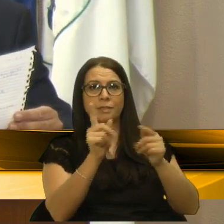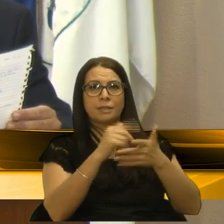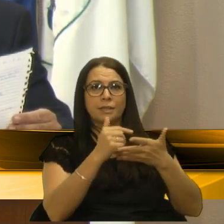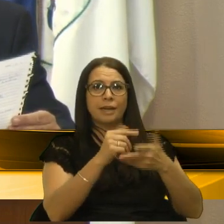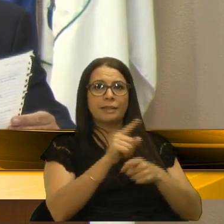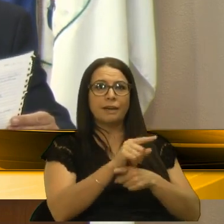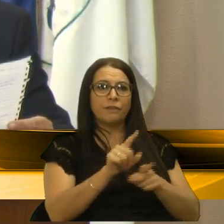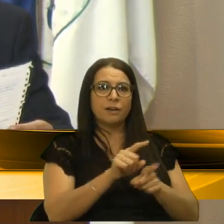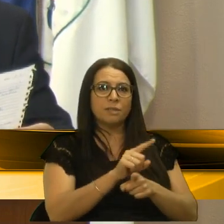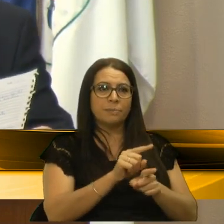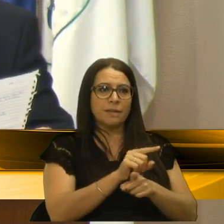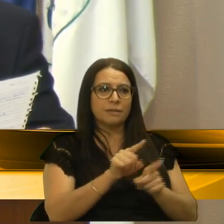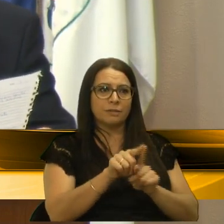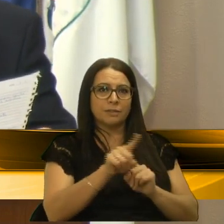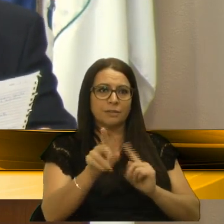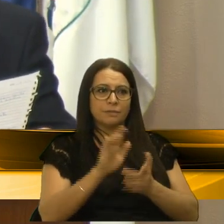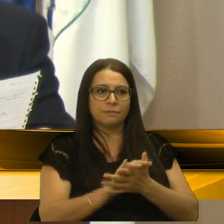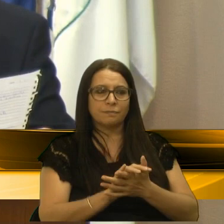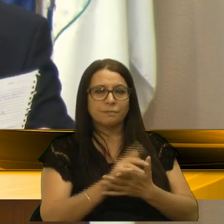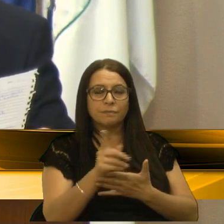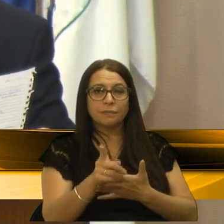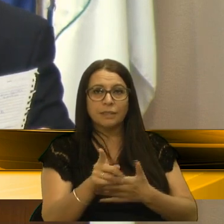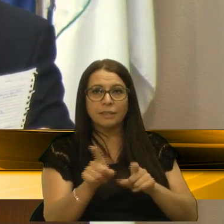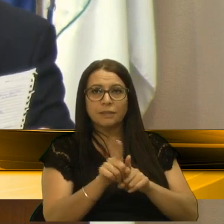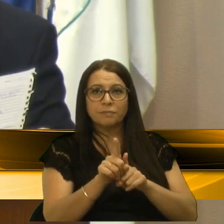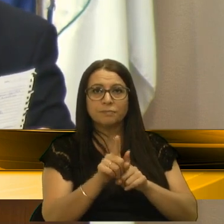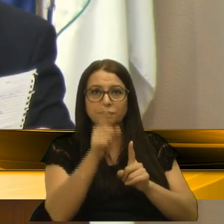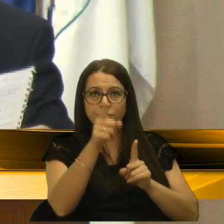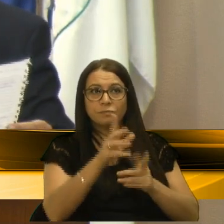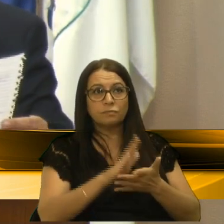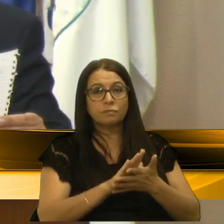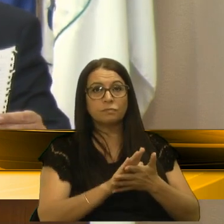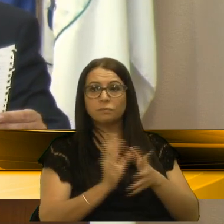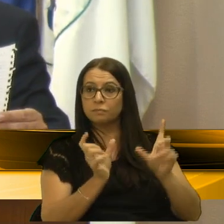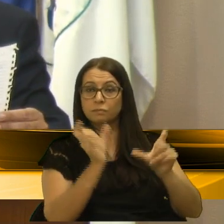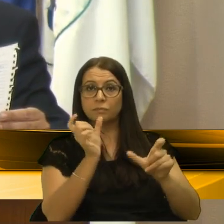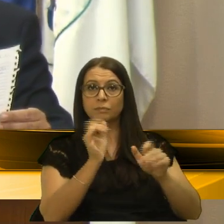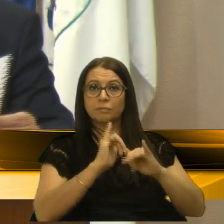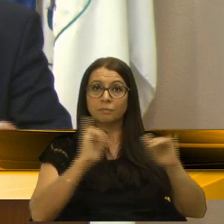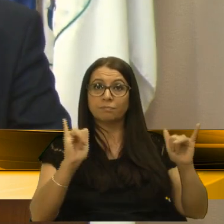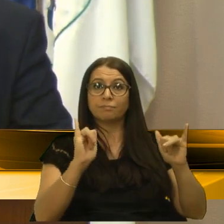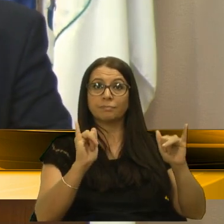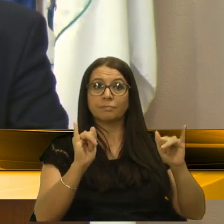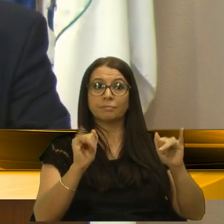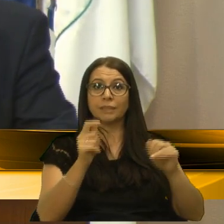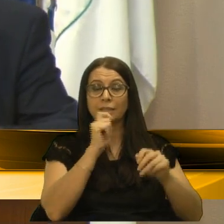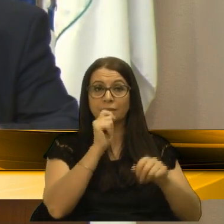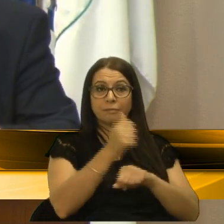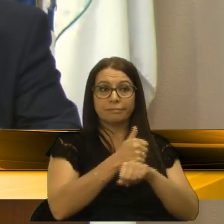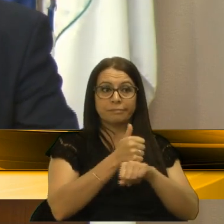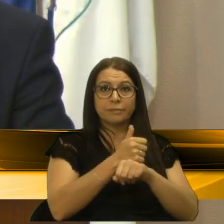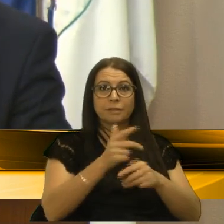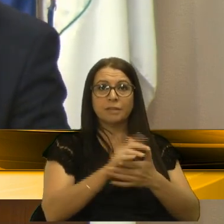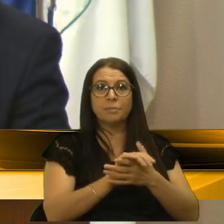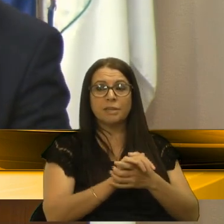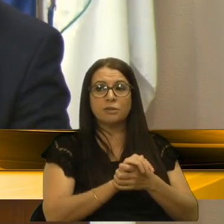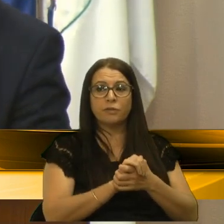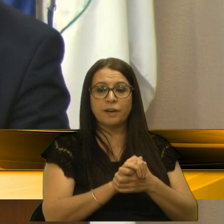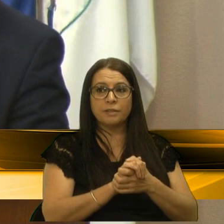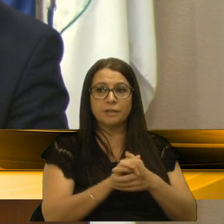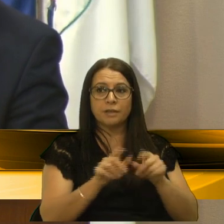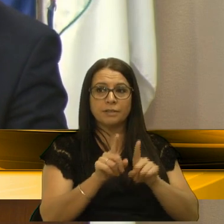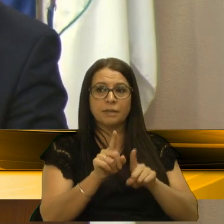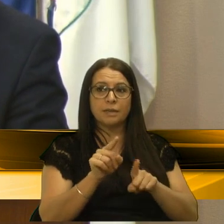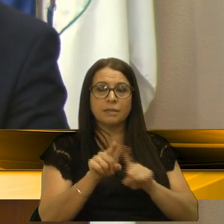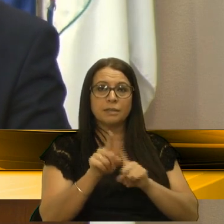conotação sexual contra uma jornalista. Agride as mulheres, agride a imprensa autônoma. Eu estou trazendo aqui, eu estou